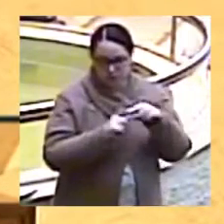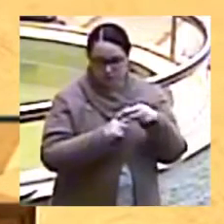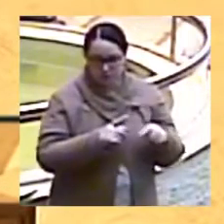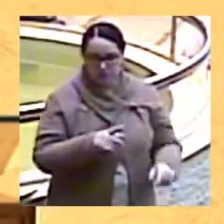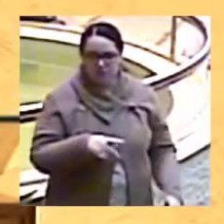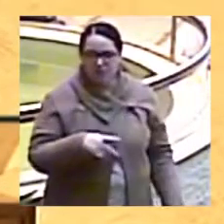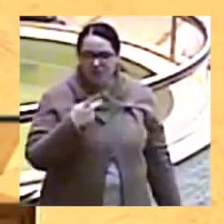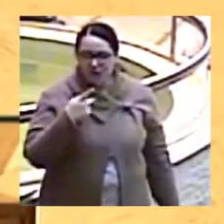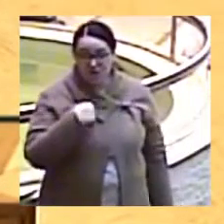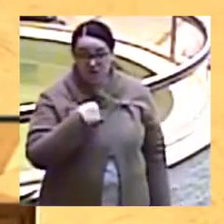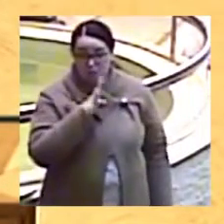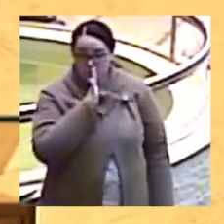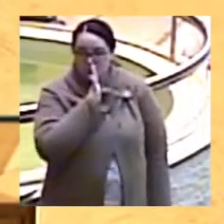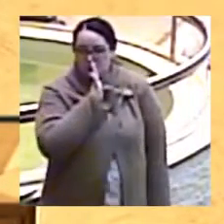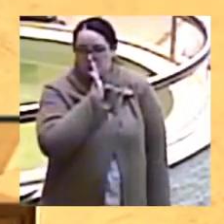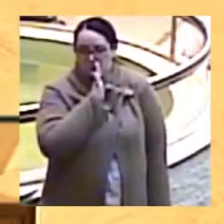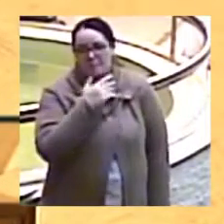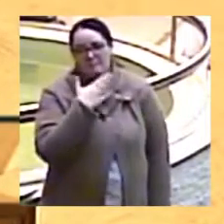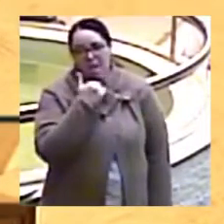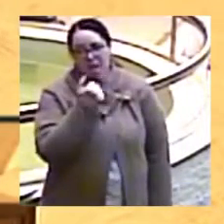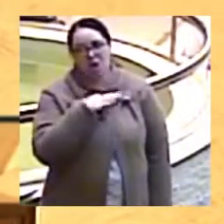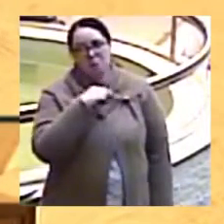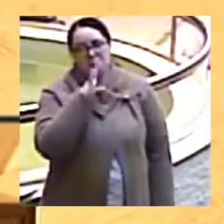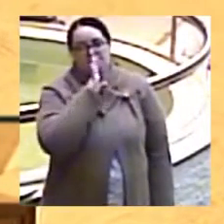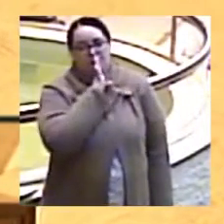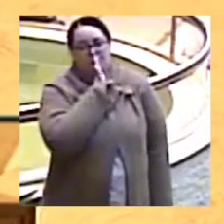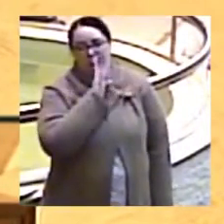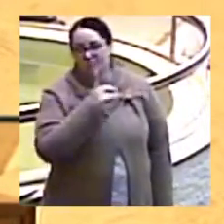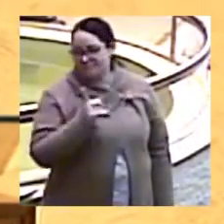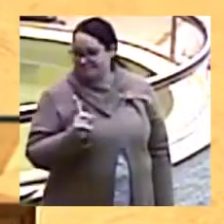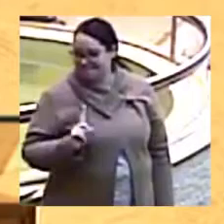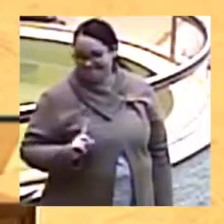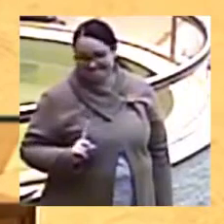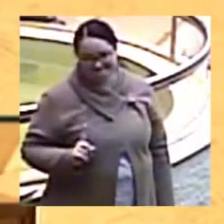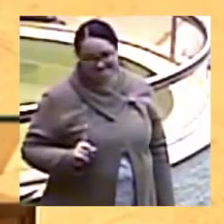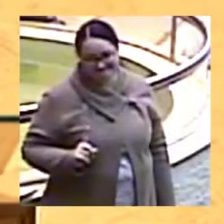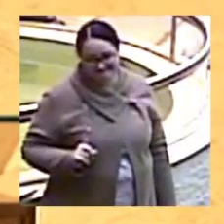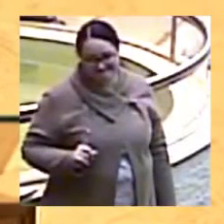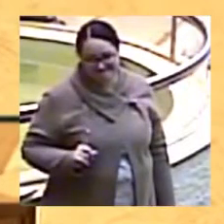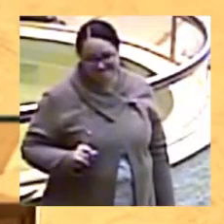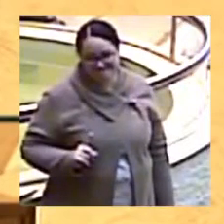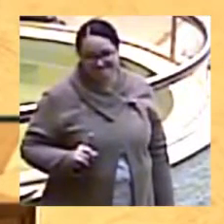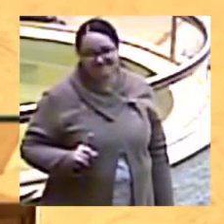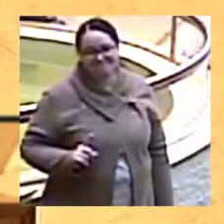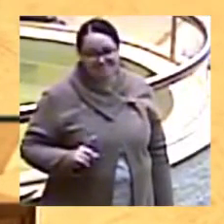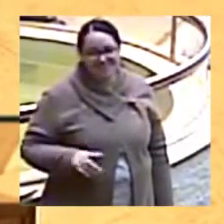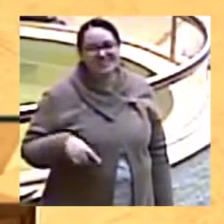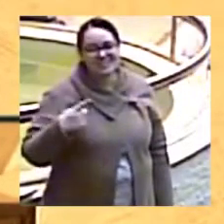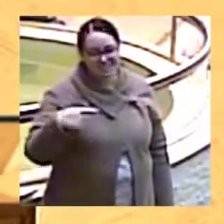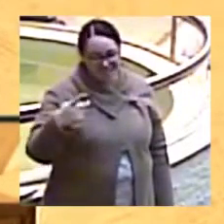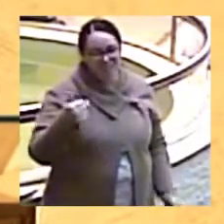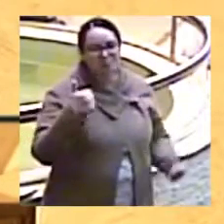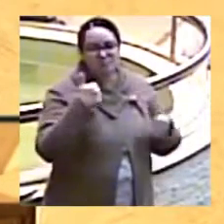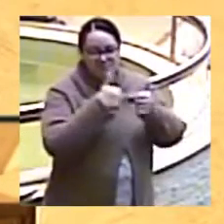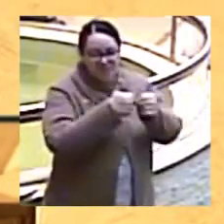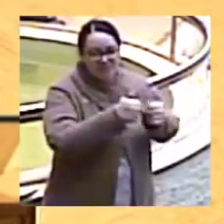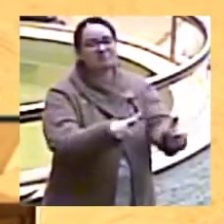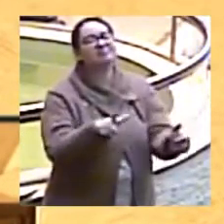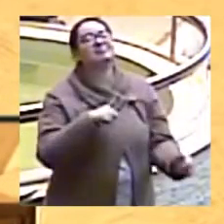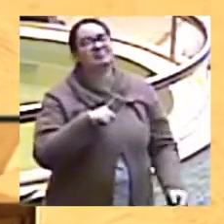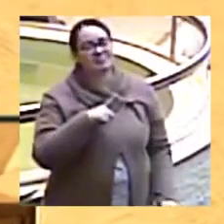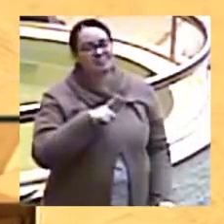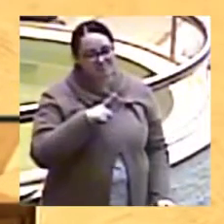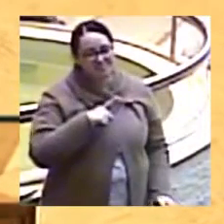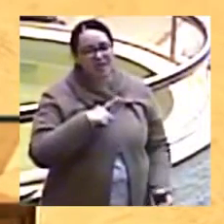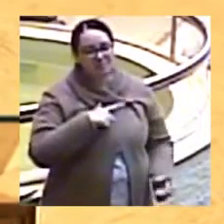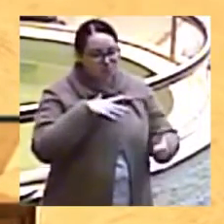posições, tal qual a palavra de Deus, nos ensina. Estas igrejas foram perseguidas, pela sociedade, foram perseguidas por